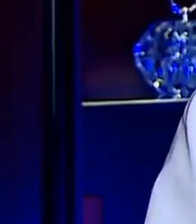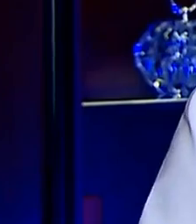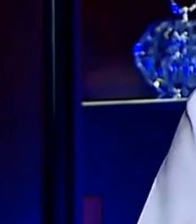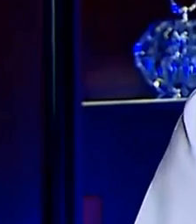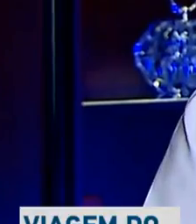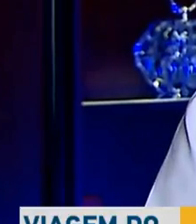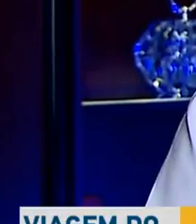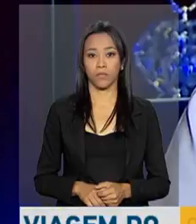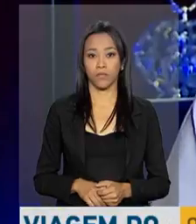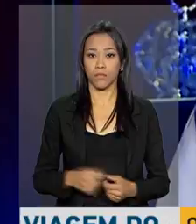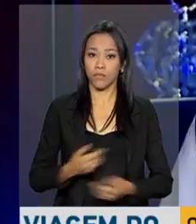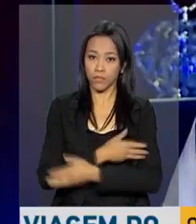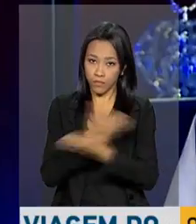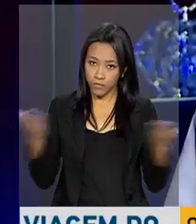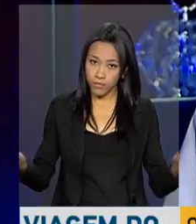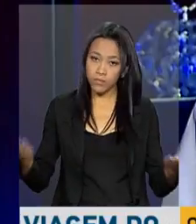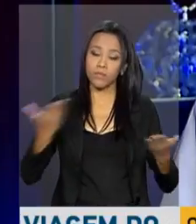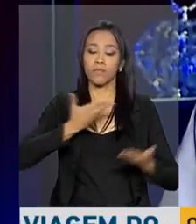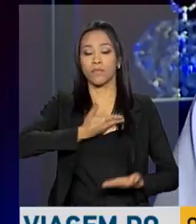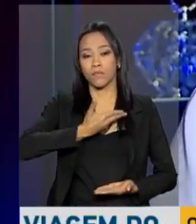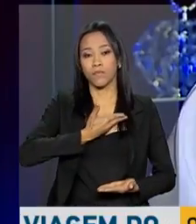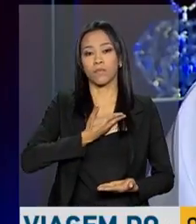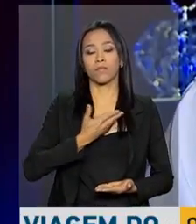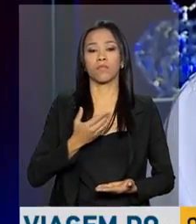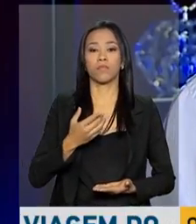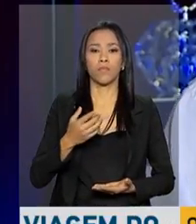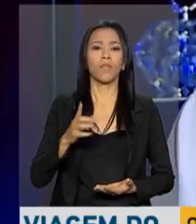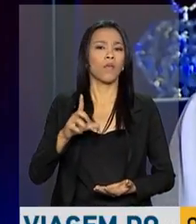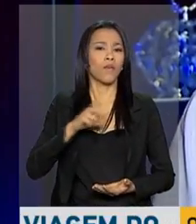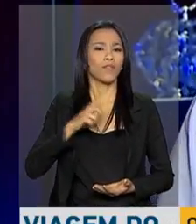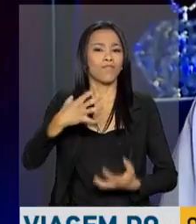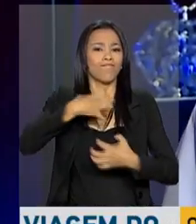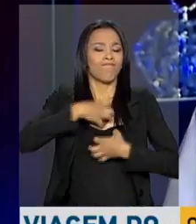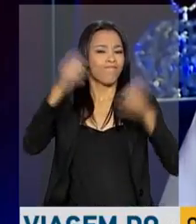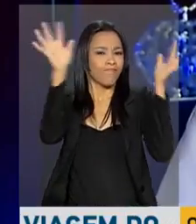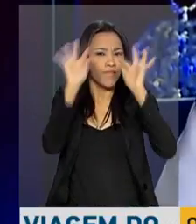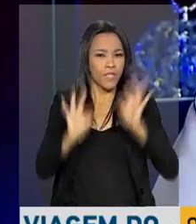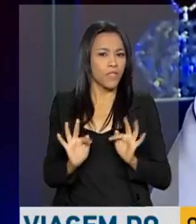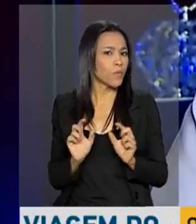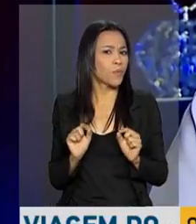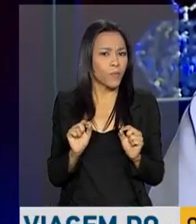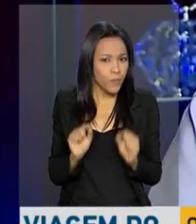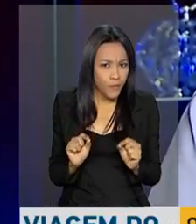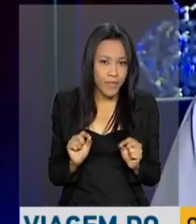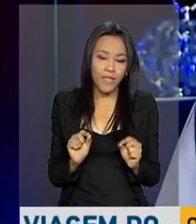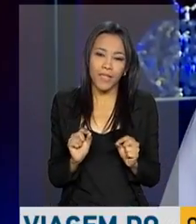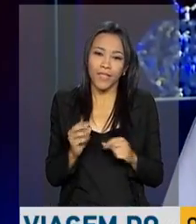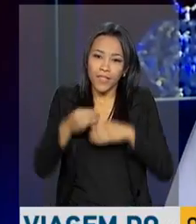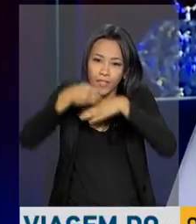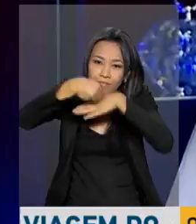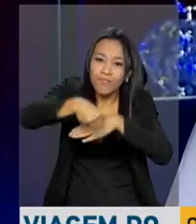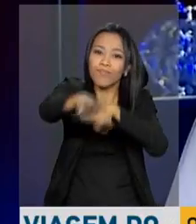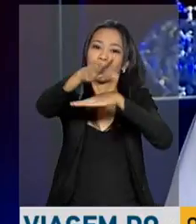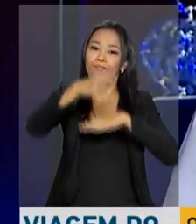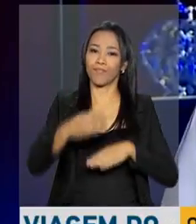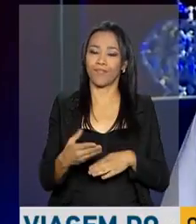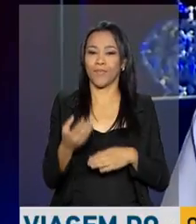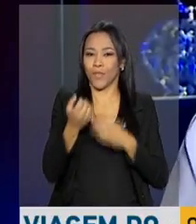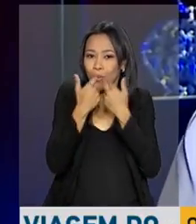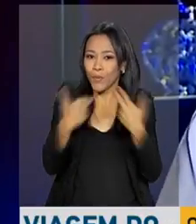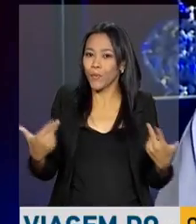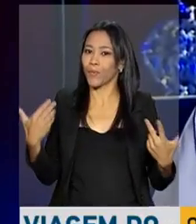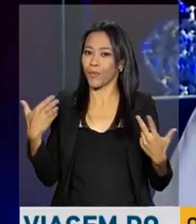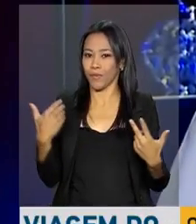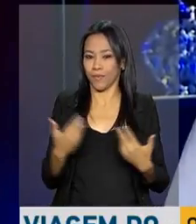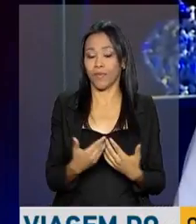meus amigos meus amigos eu ter tido a felicidade de poder dar boas notícias nos últimos tempos e